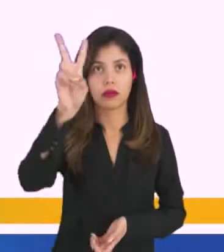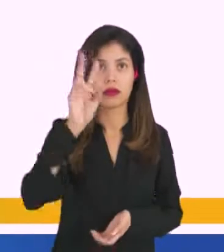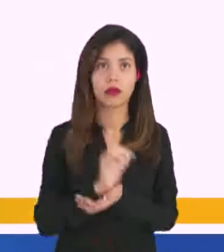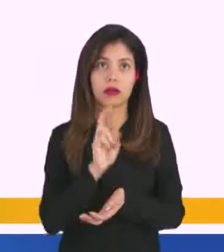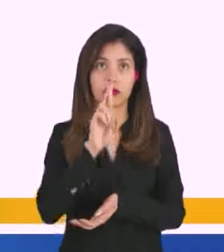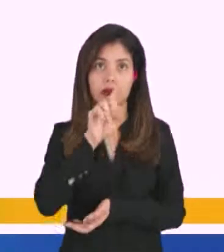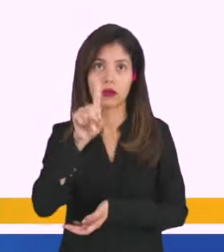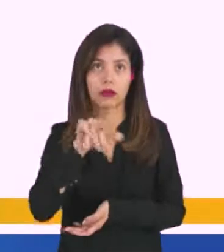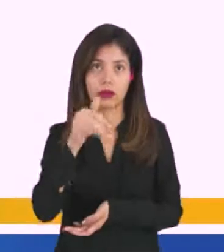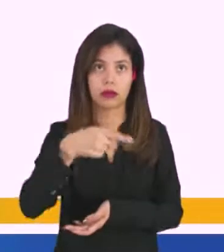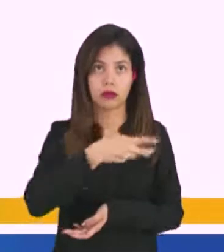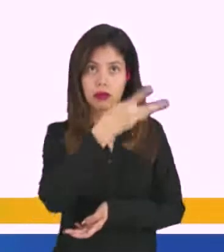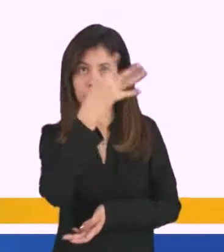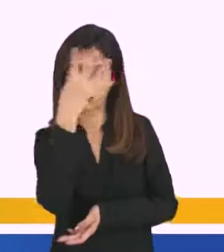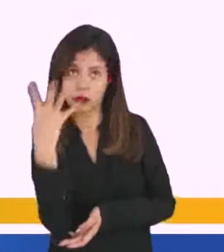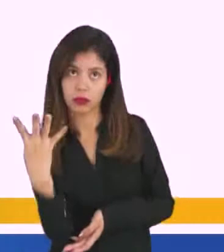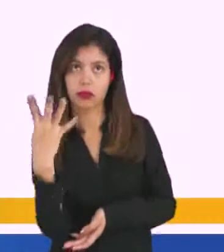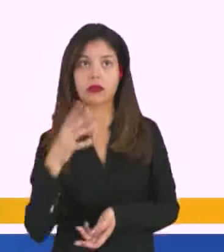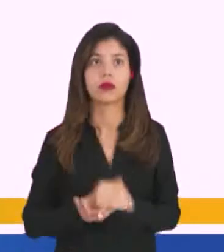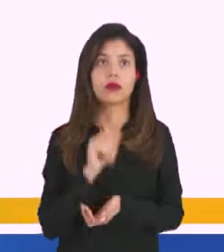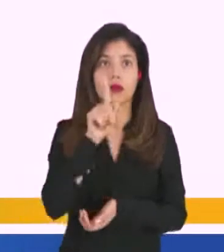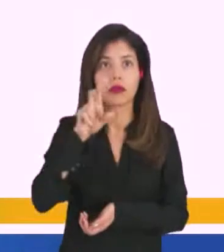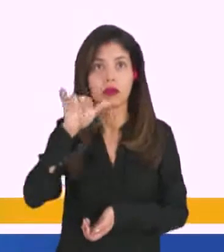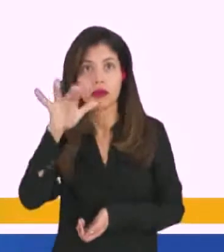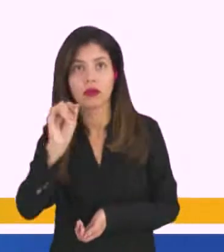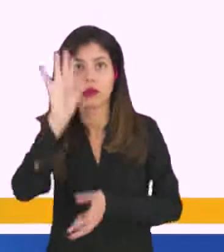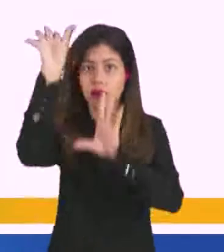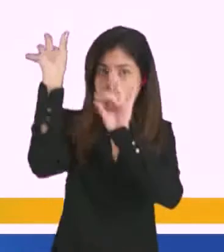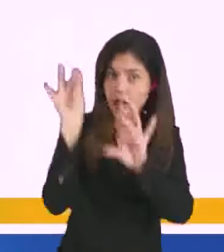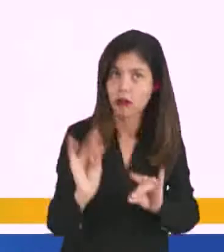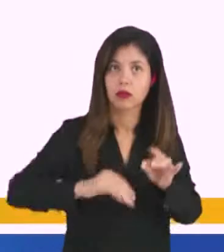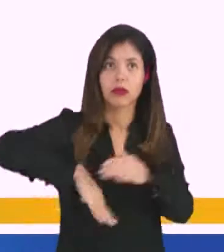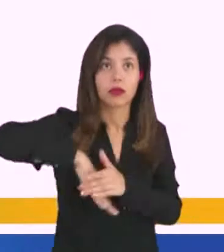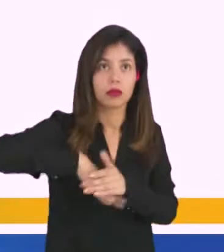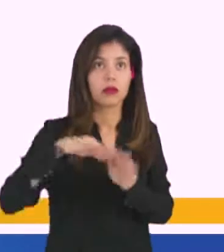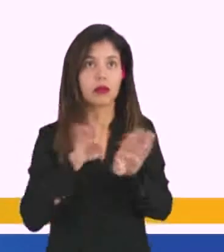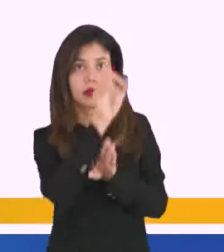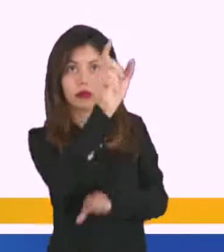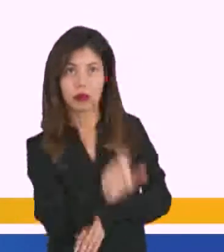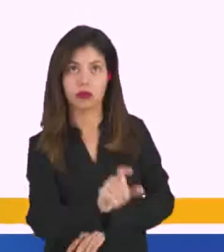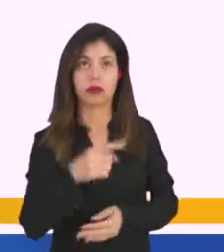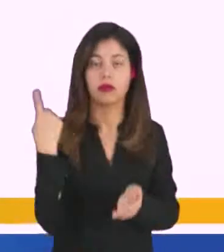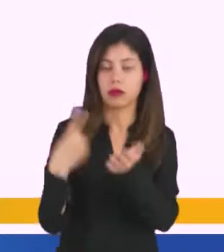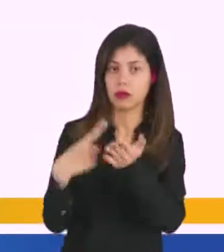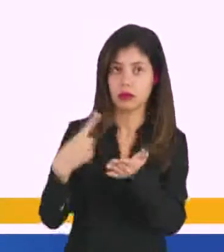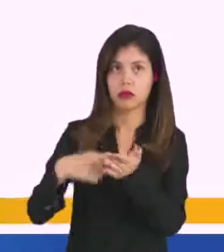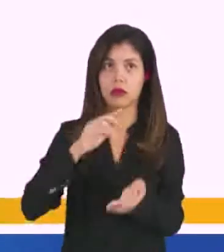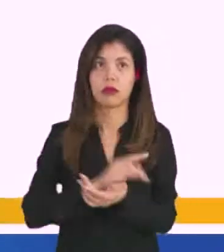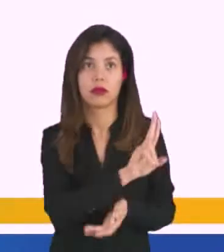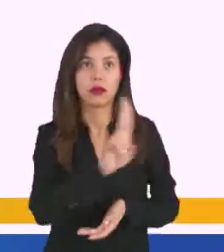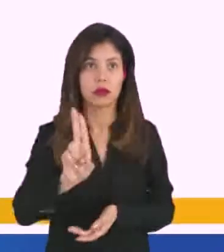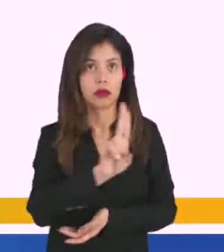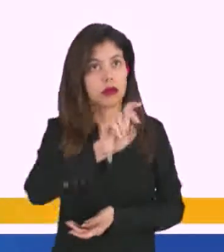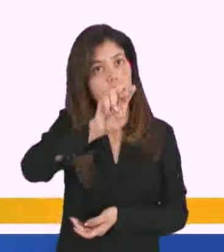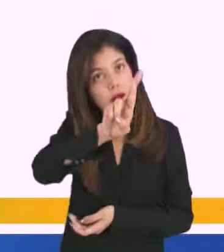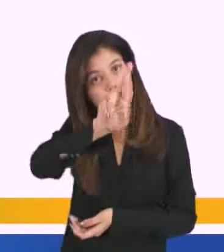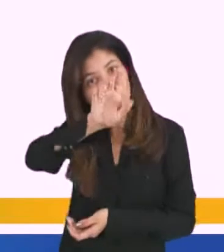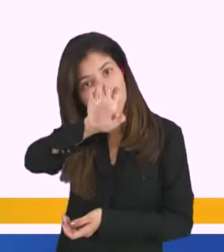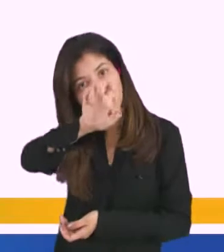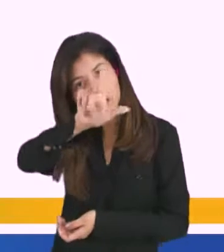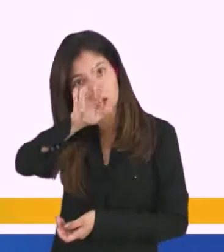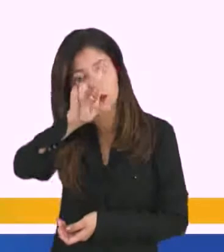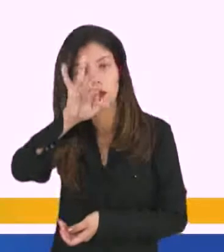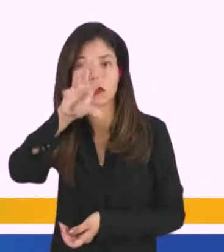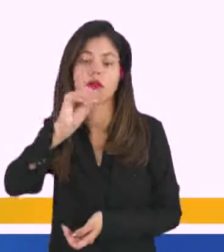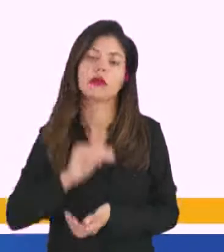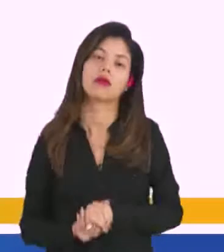como o valor da razão entre a quantidade de gols de cada jogador pelo total de gols marcados, né?